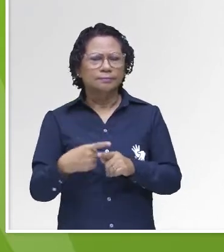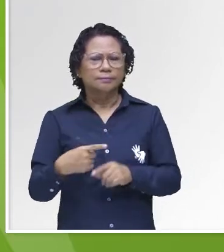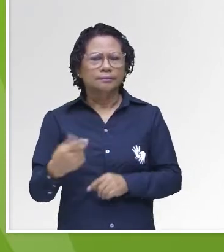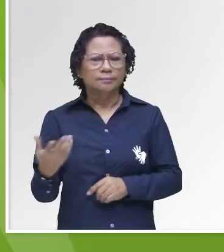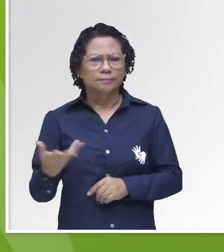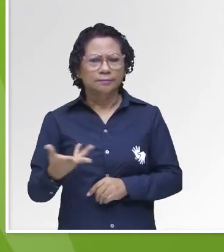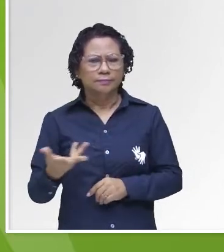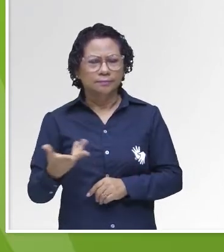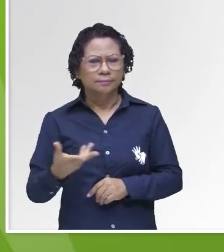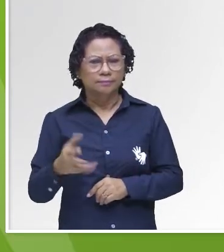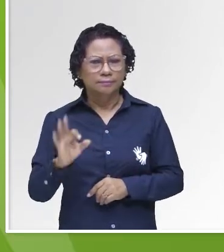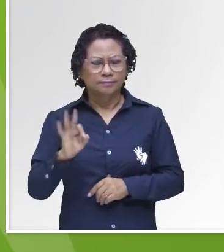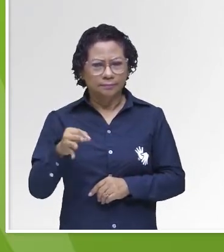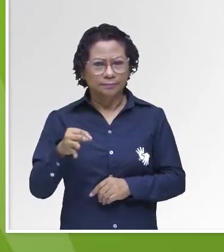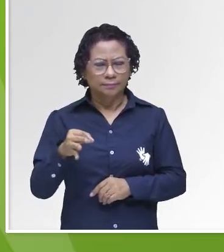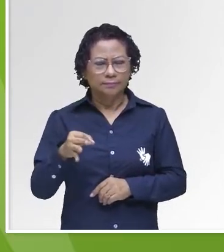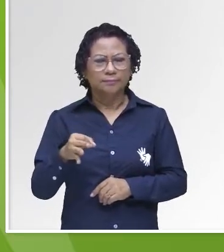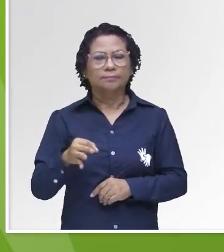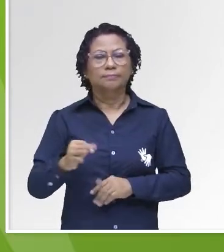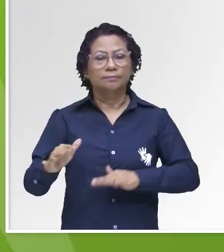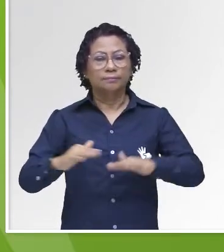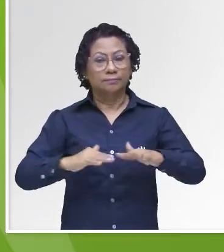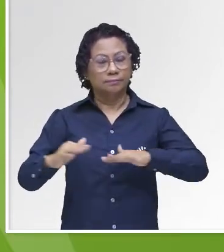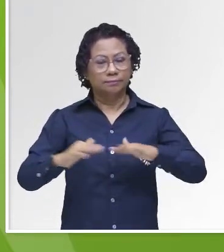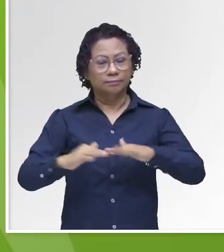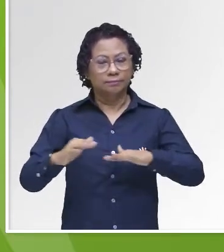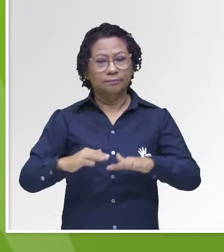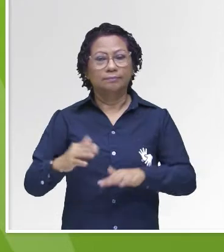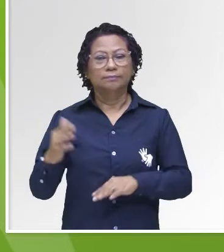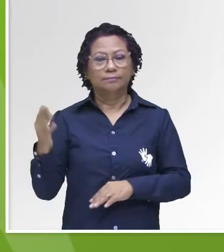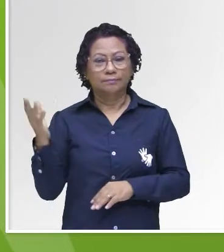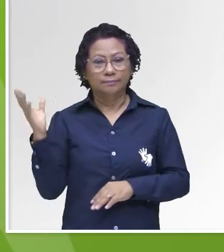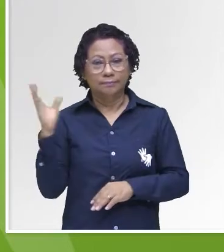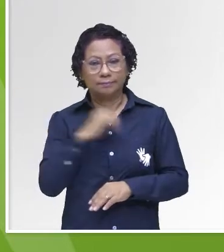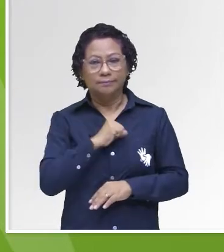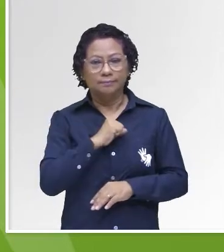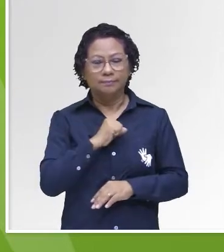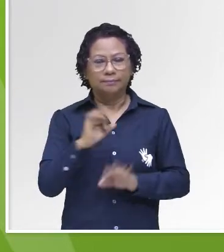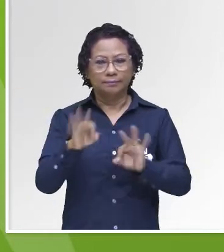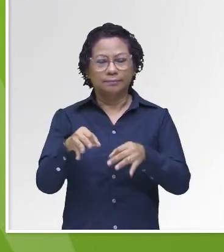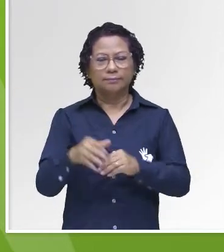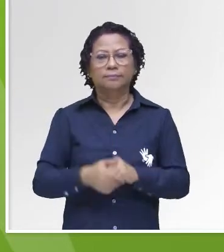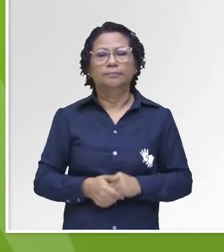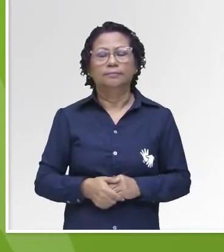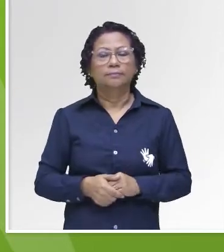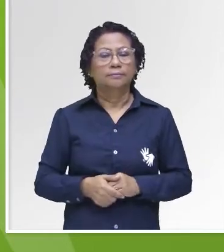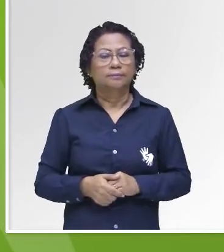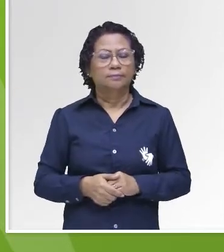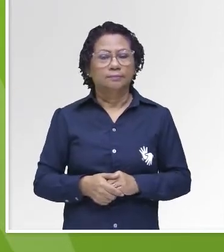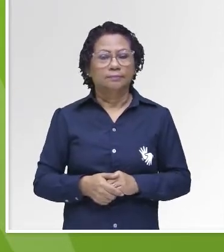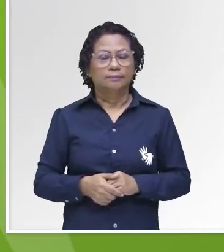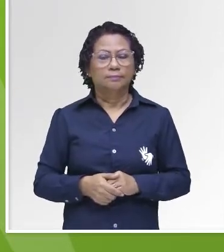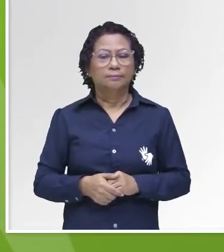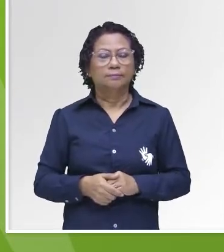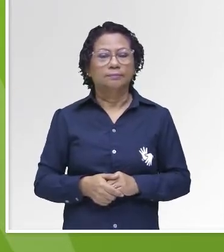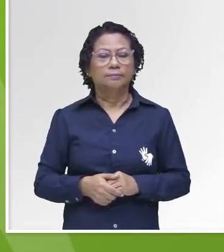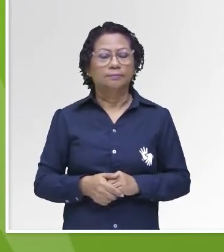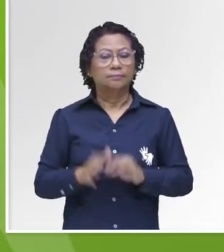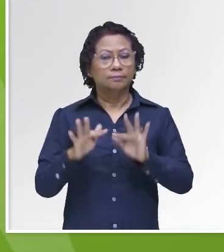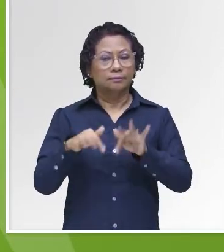positiva? Quando o corpo está aumentando a sua velocidade, certo? A velocidade final também é maior que zero, porque